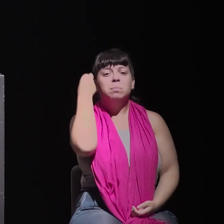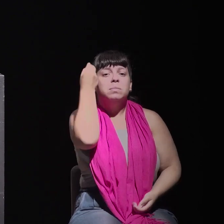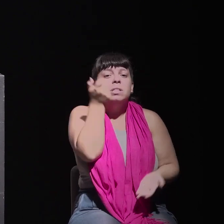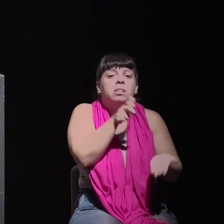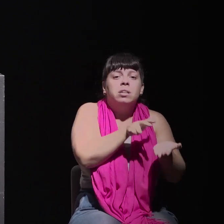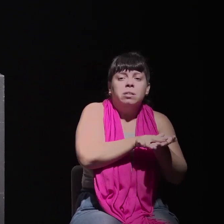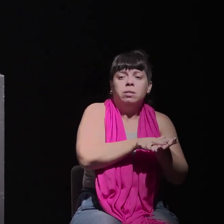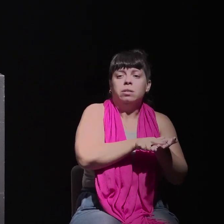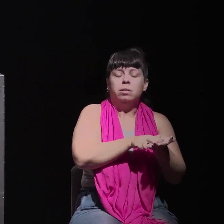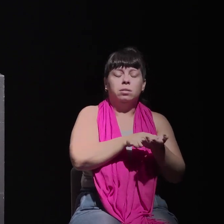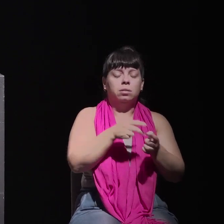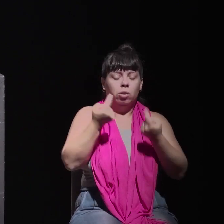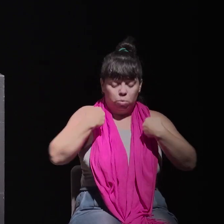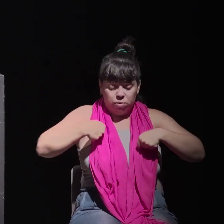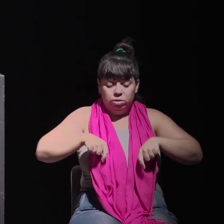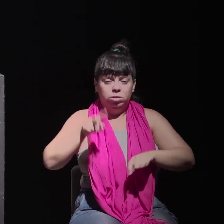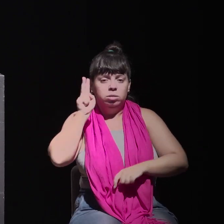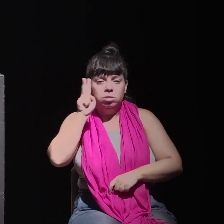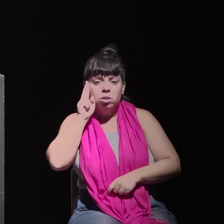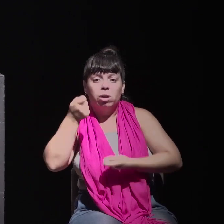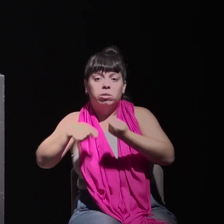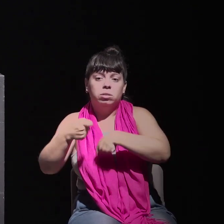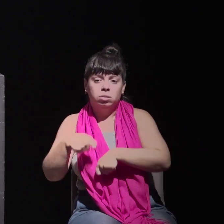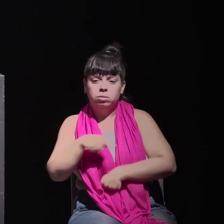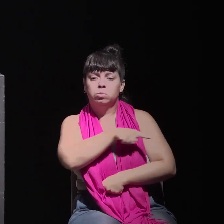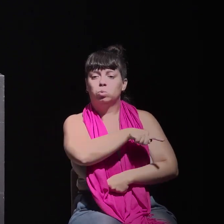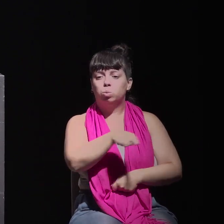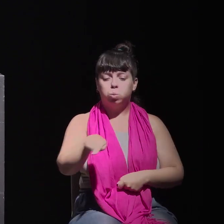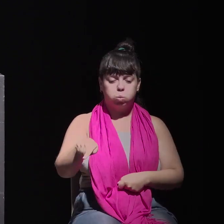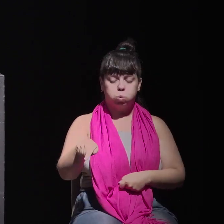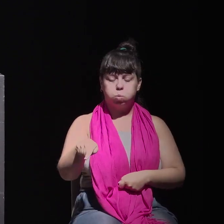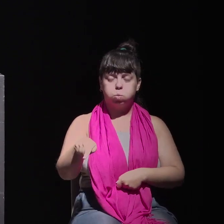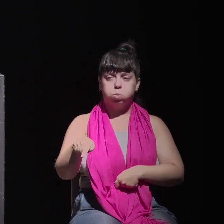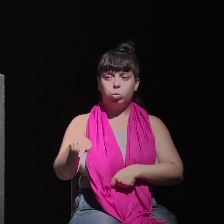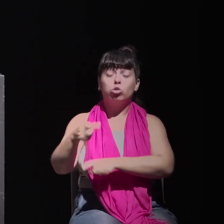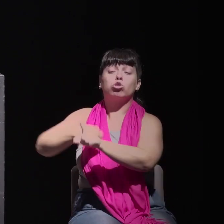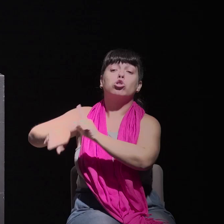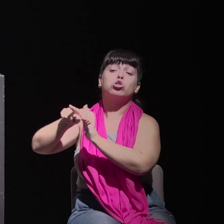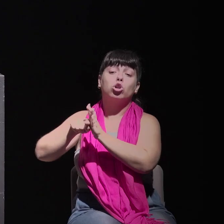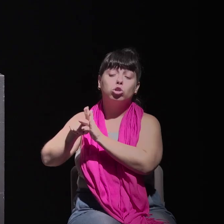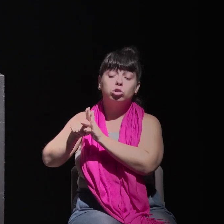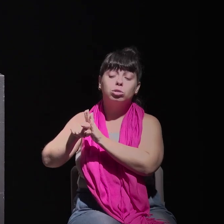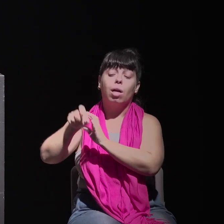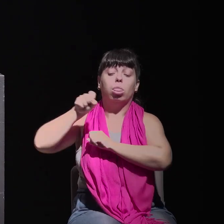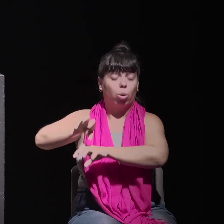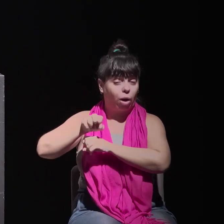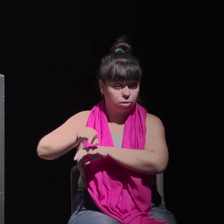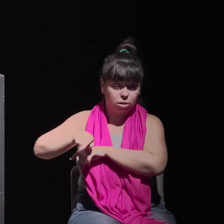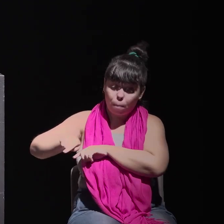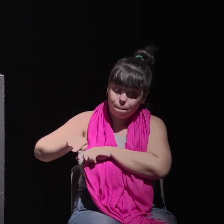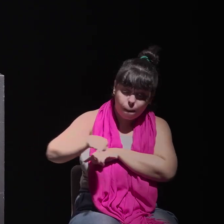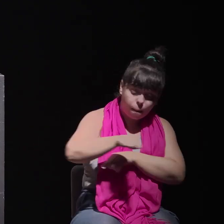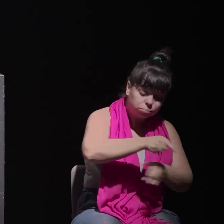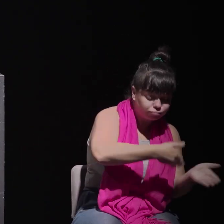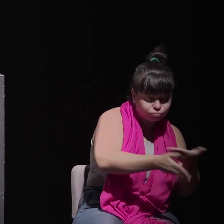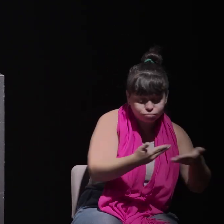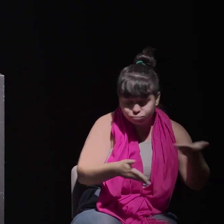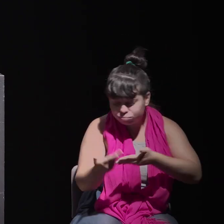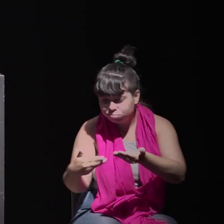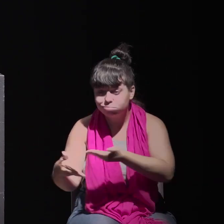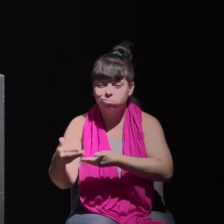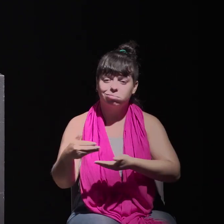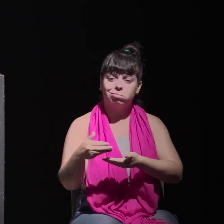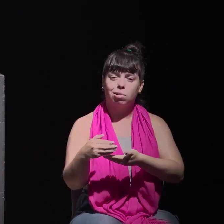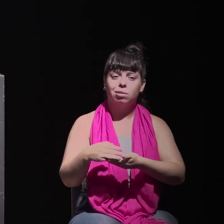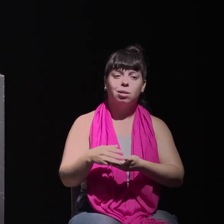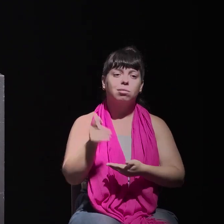psicanálise, antropologia, história, economia, e sociologia e educação para poder pensar o que é